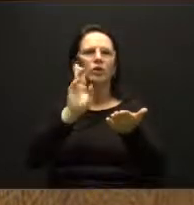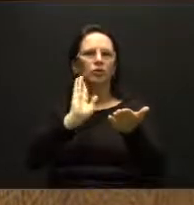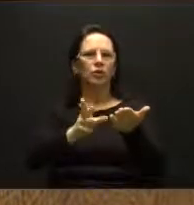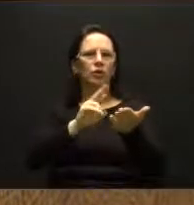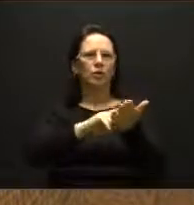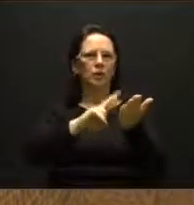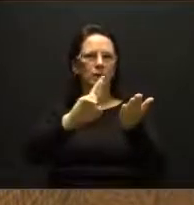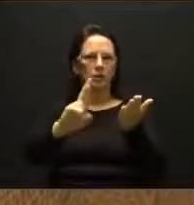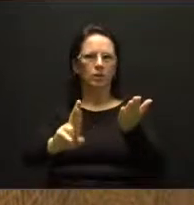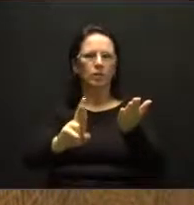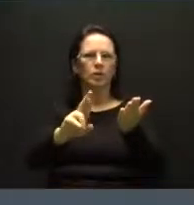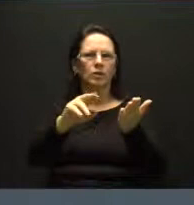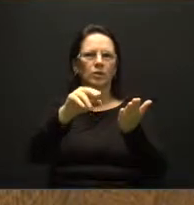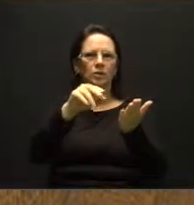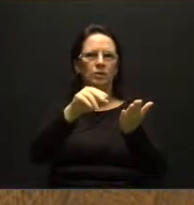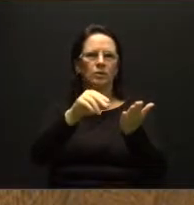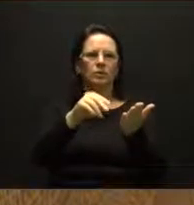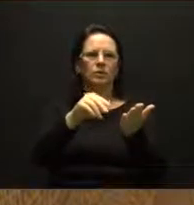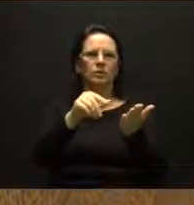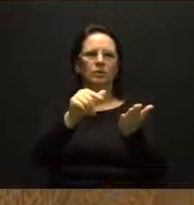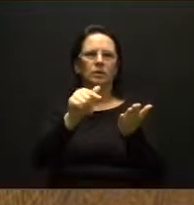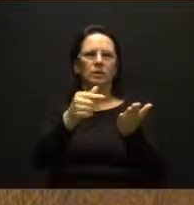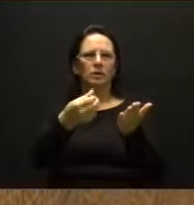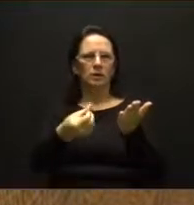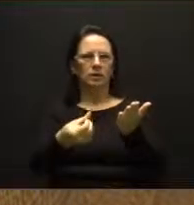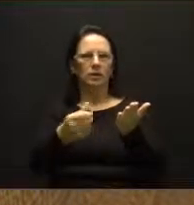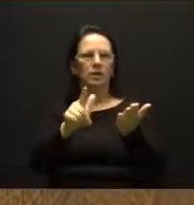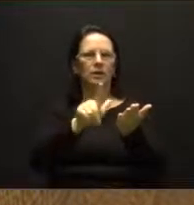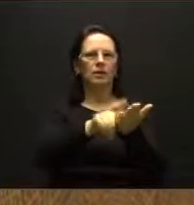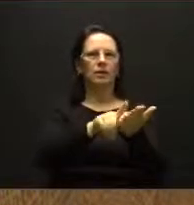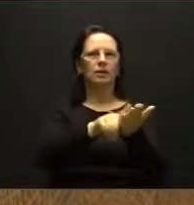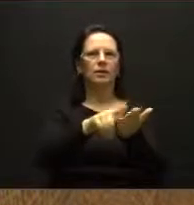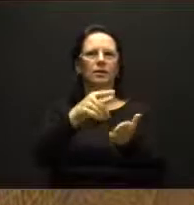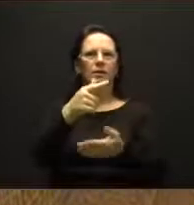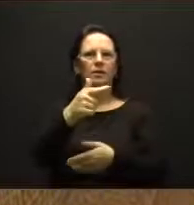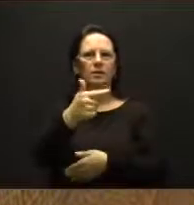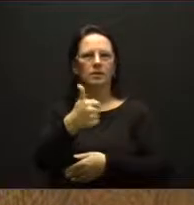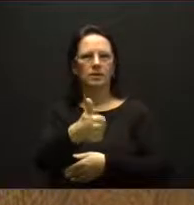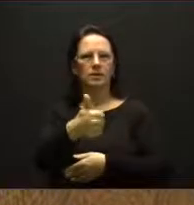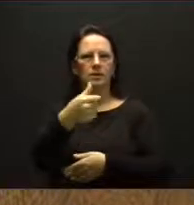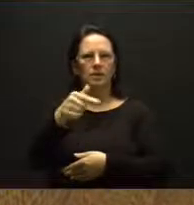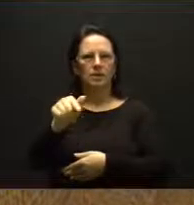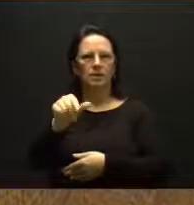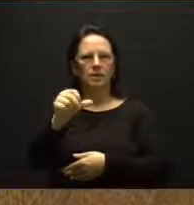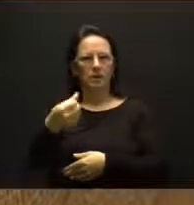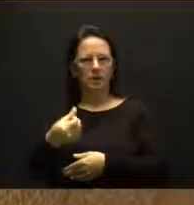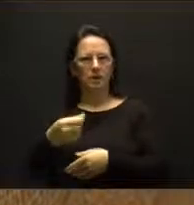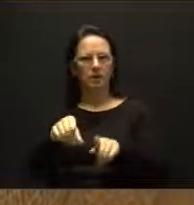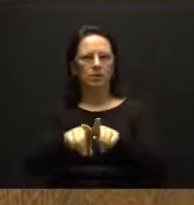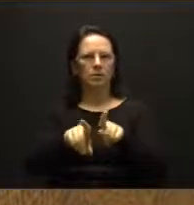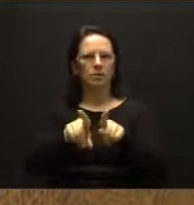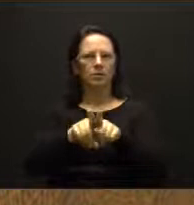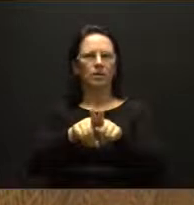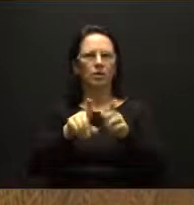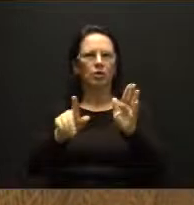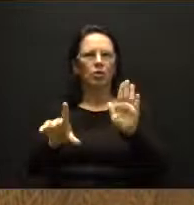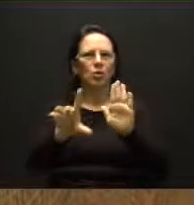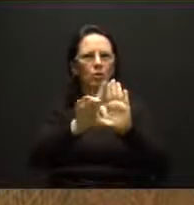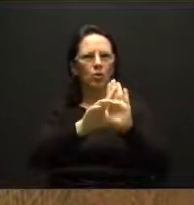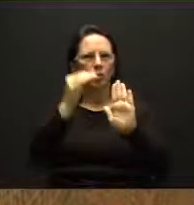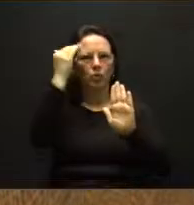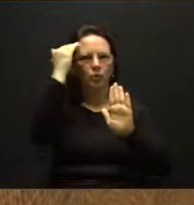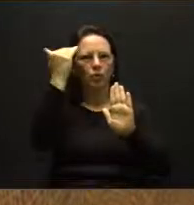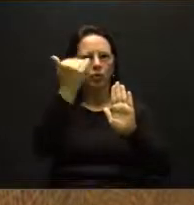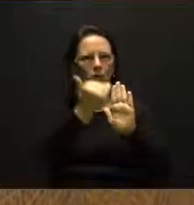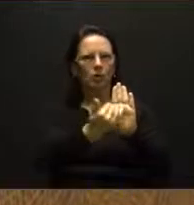163 solicitando informações quanto a eleições fiscais concedidas às empresas com base da lei municipal do bom